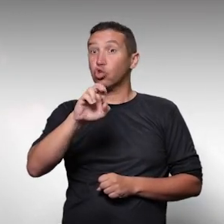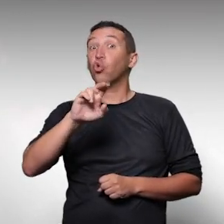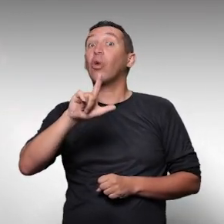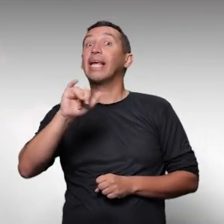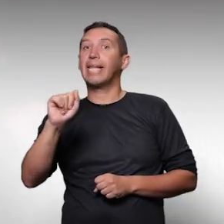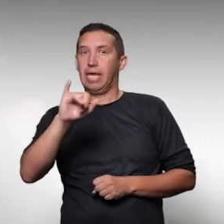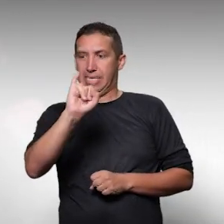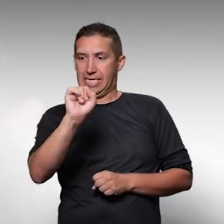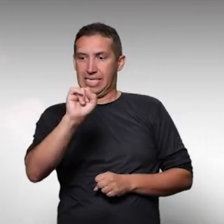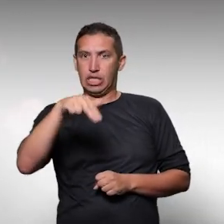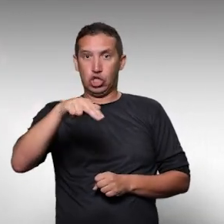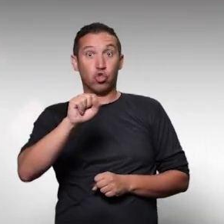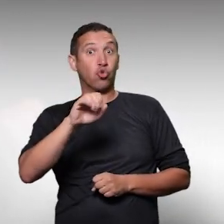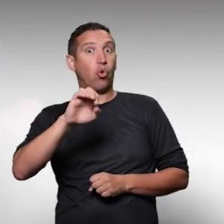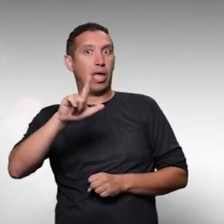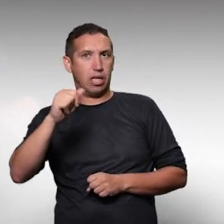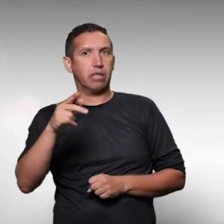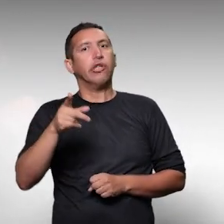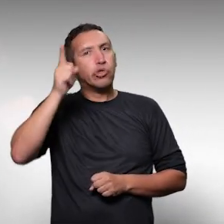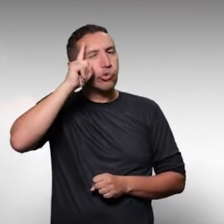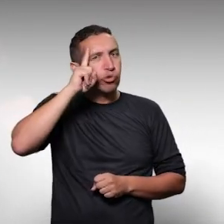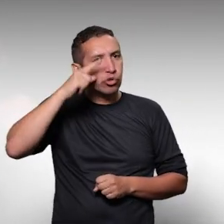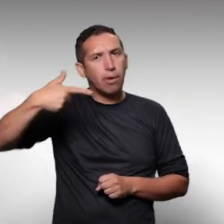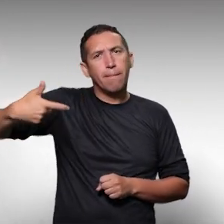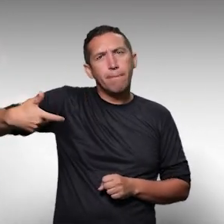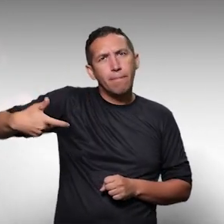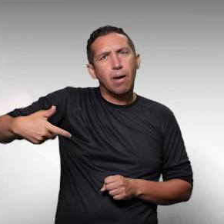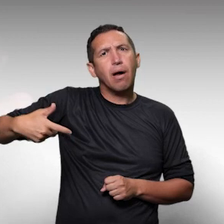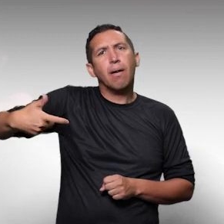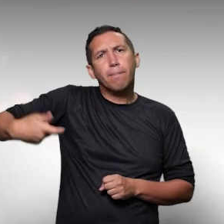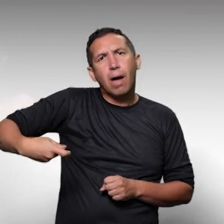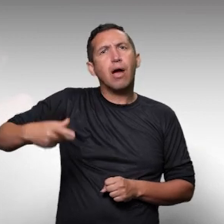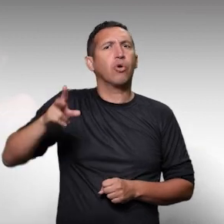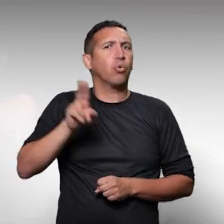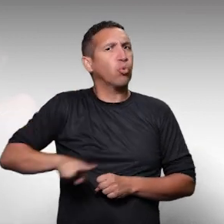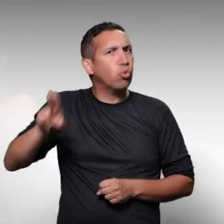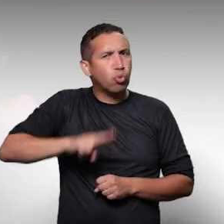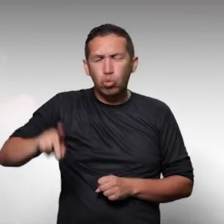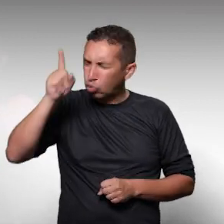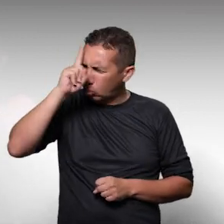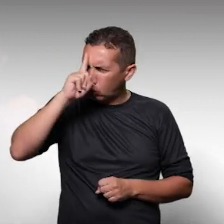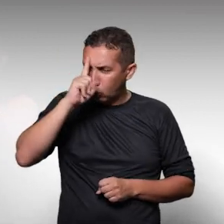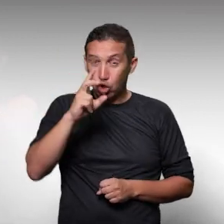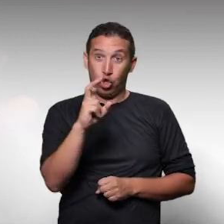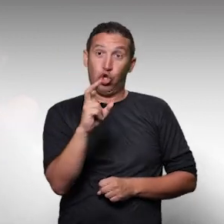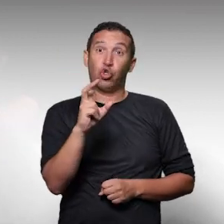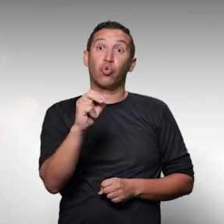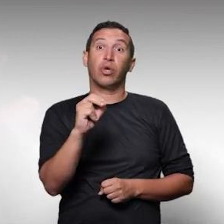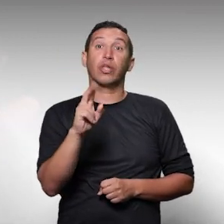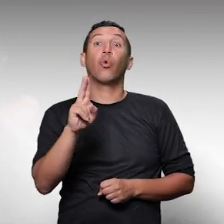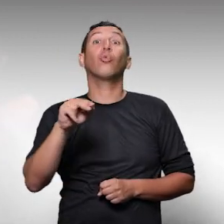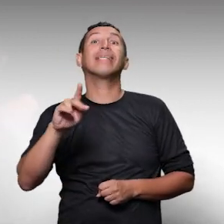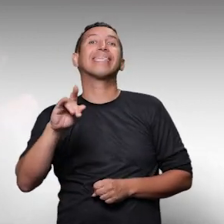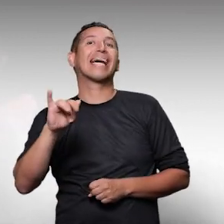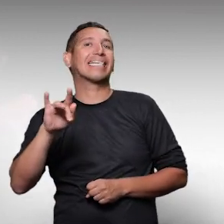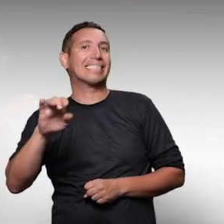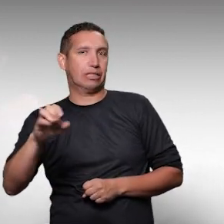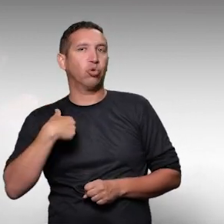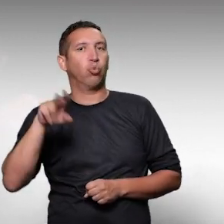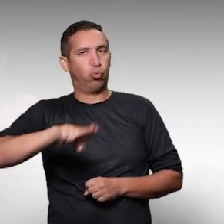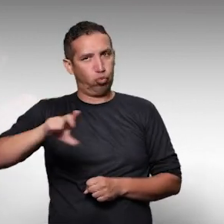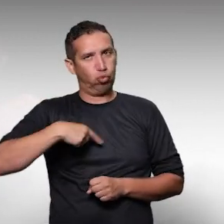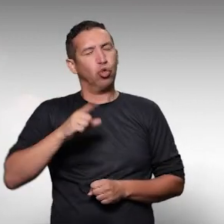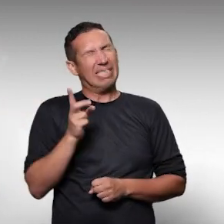aplico uma quantidade de insulina lenta que é basal no caso eu uso 50 unidades e